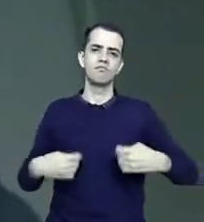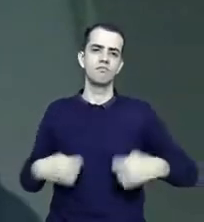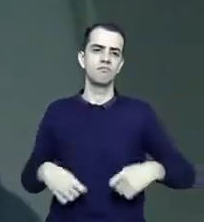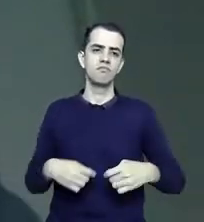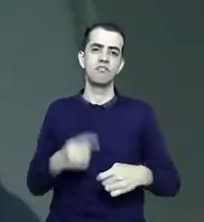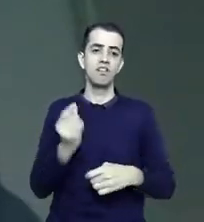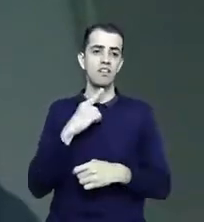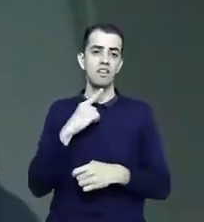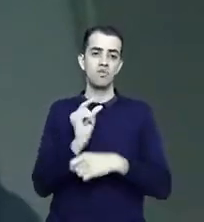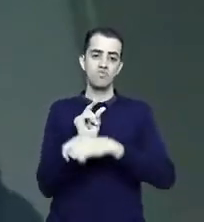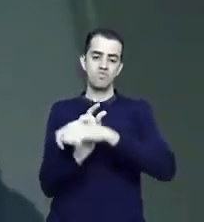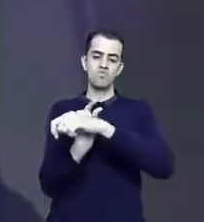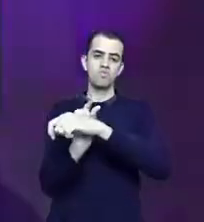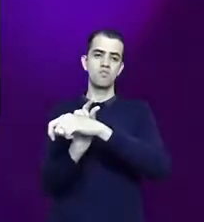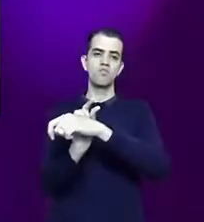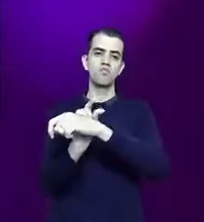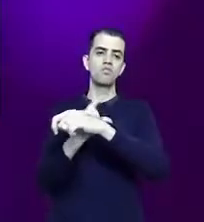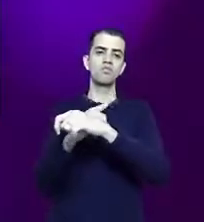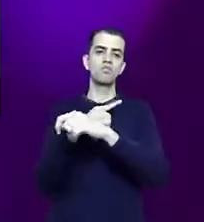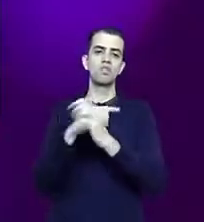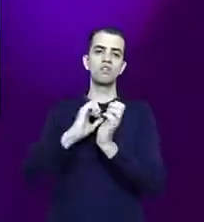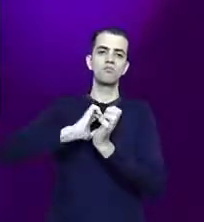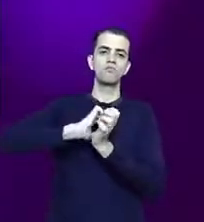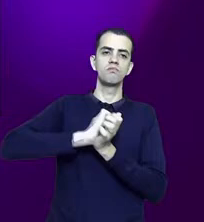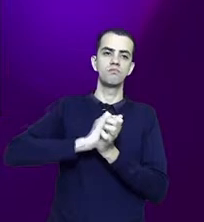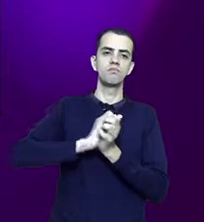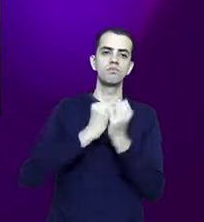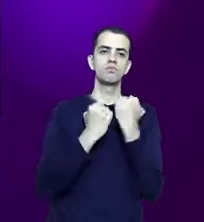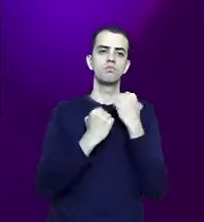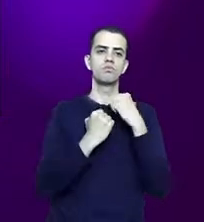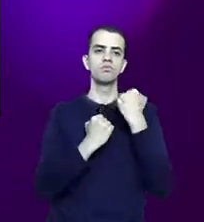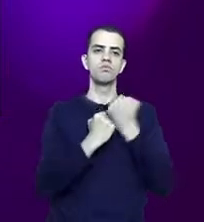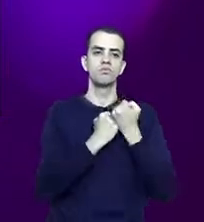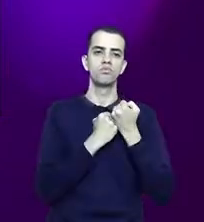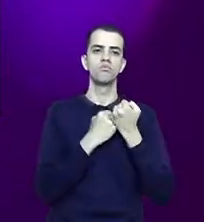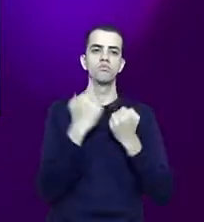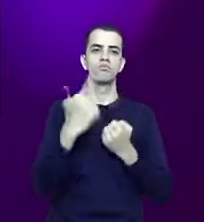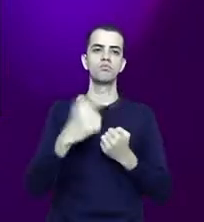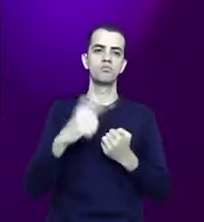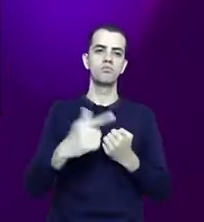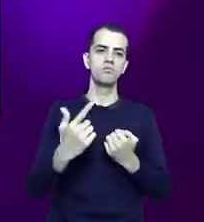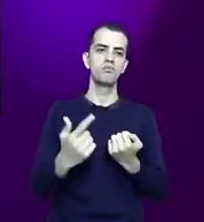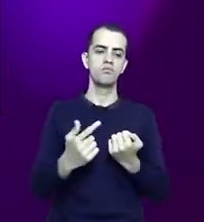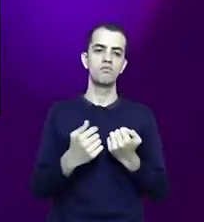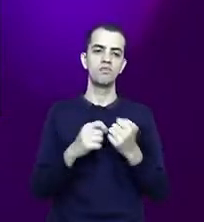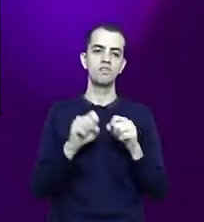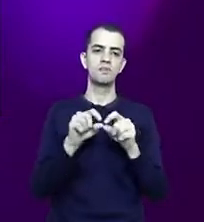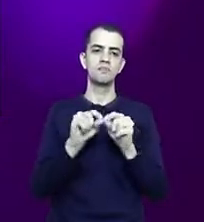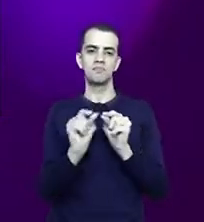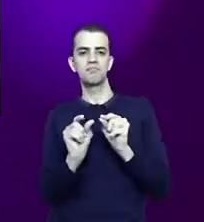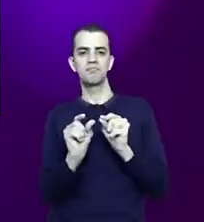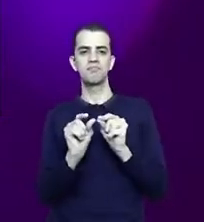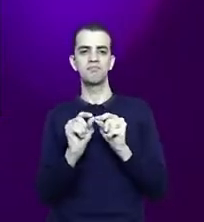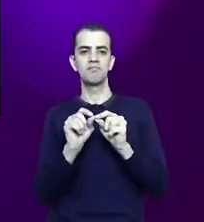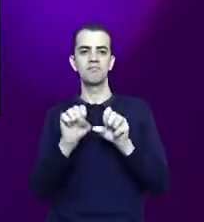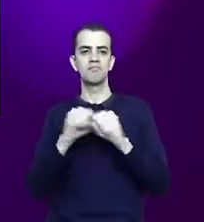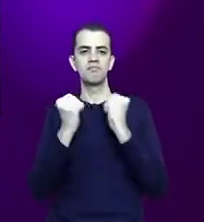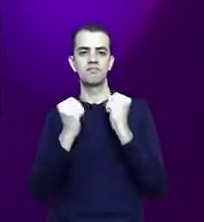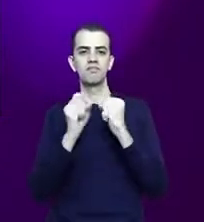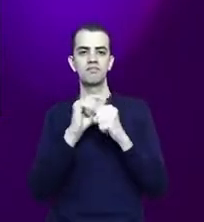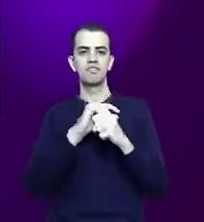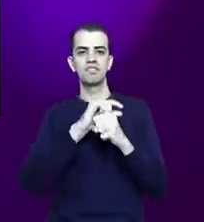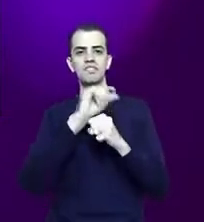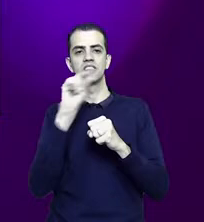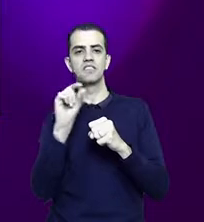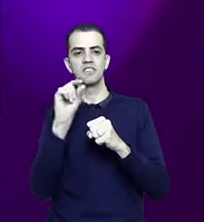está sustentando o CAP, por isso ele subluxou para volar, né? Esse fragmento se estende até o estiloide do rádio. Então,